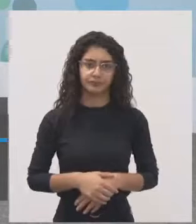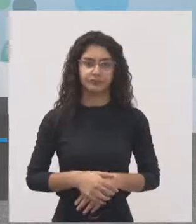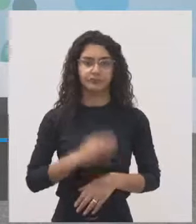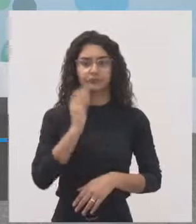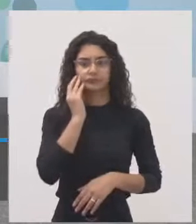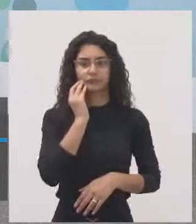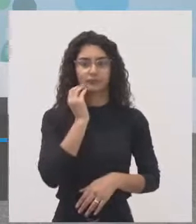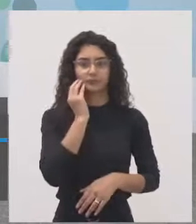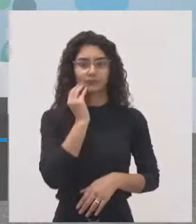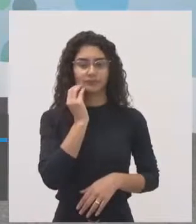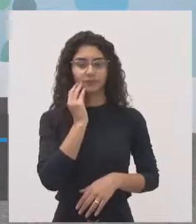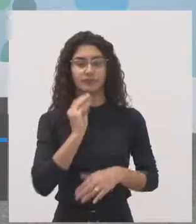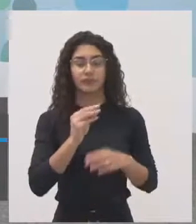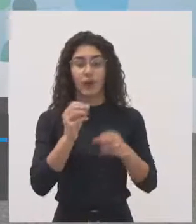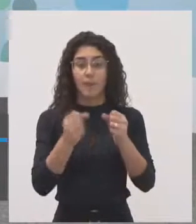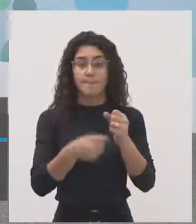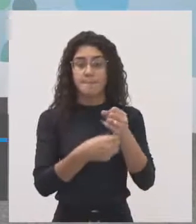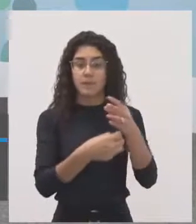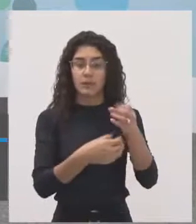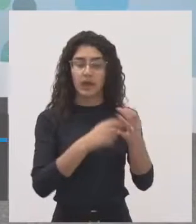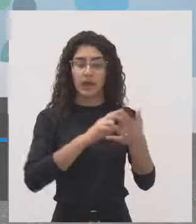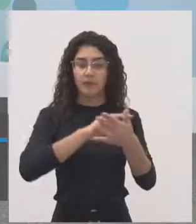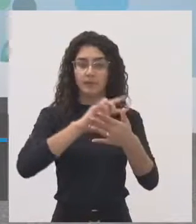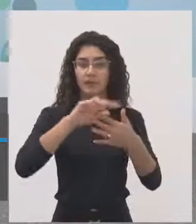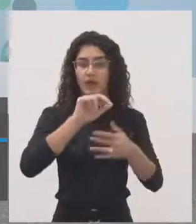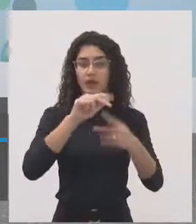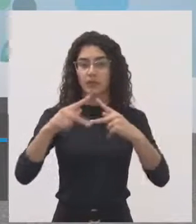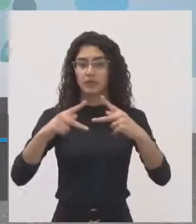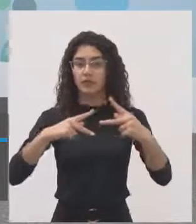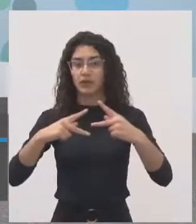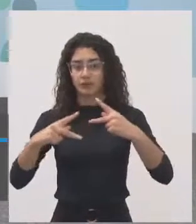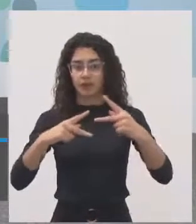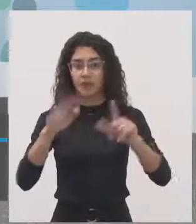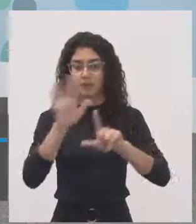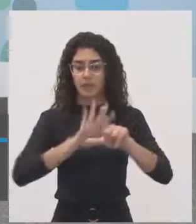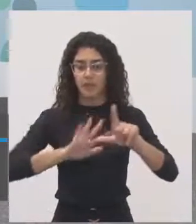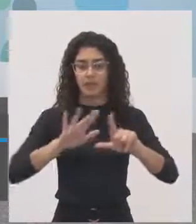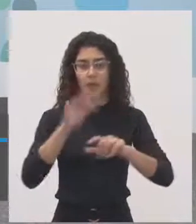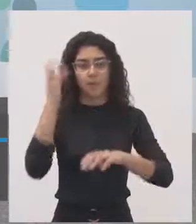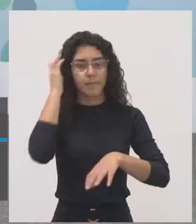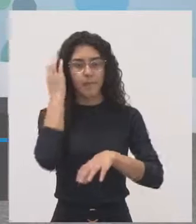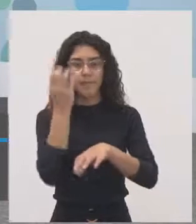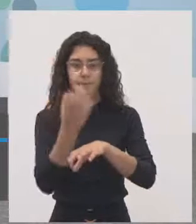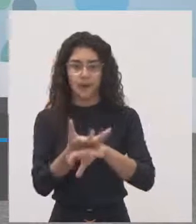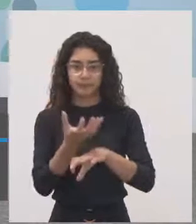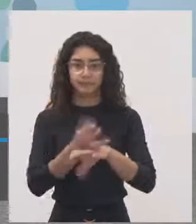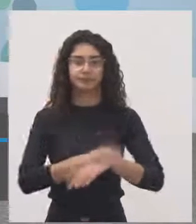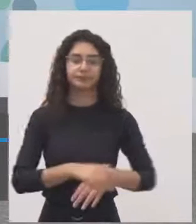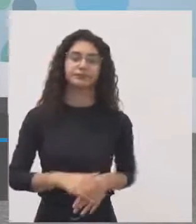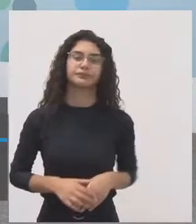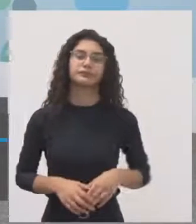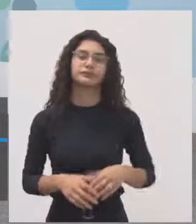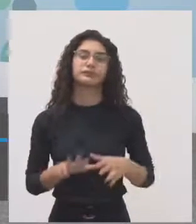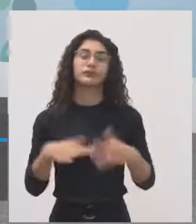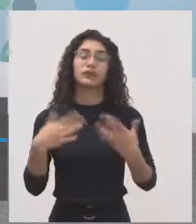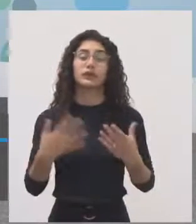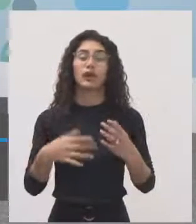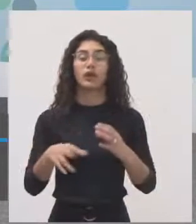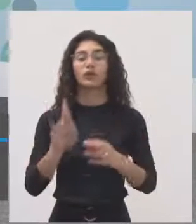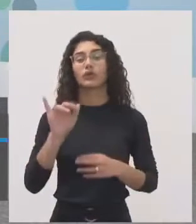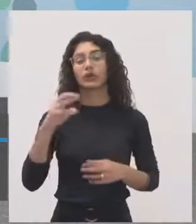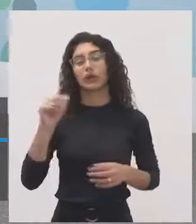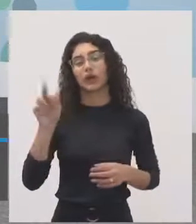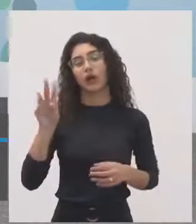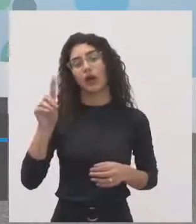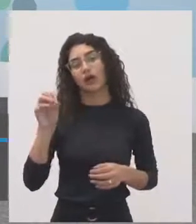Que ele coloca assim, ele publica em diversas plataformas os seus podcasts. Então, ficou aí registrado que o Ricardo colocou aqui para